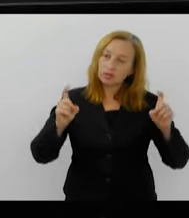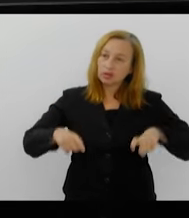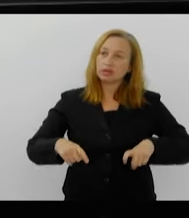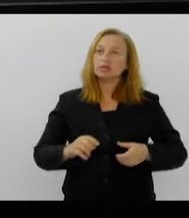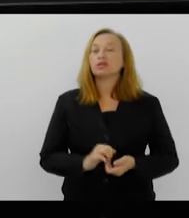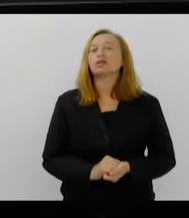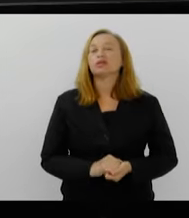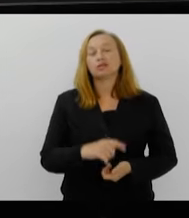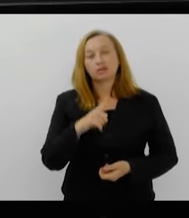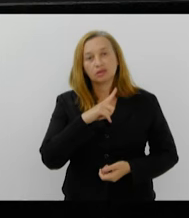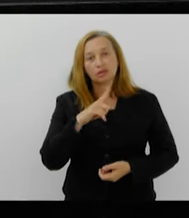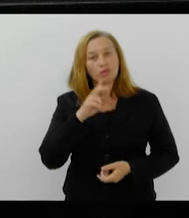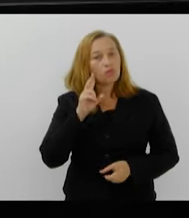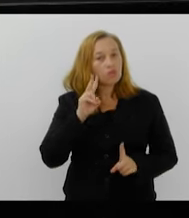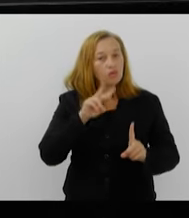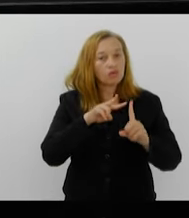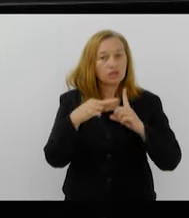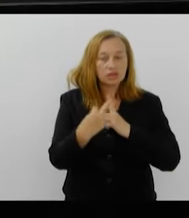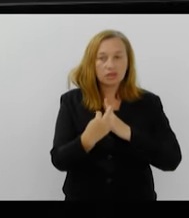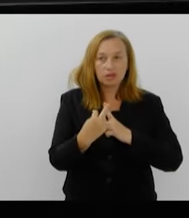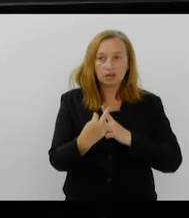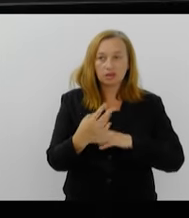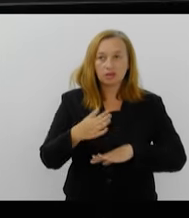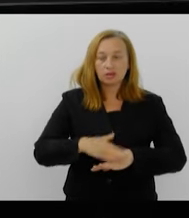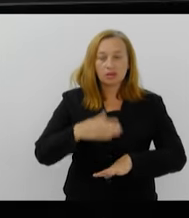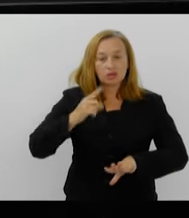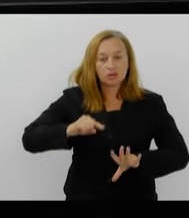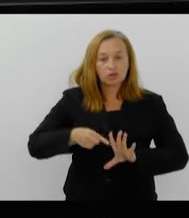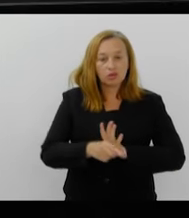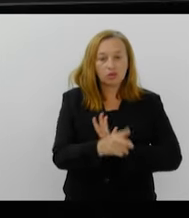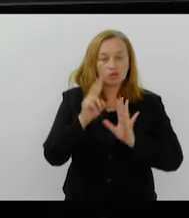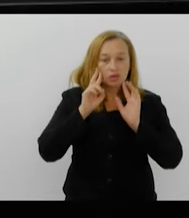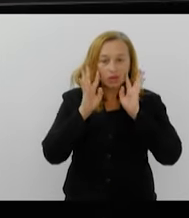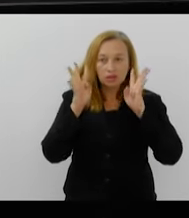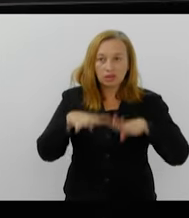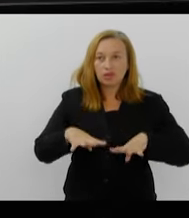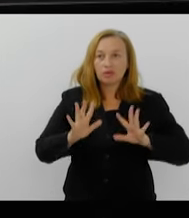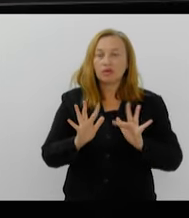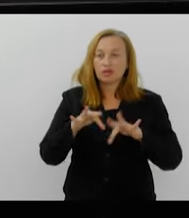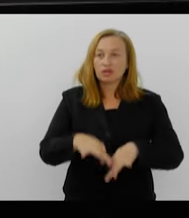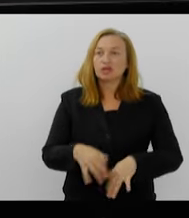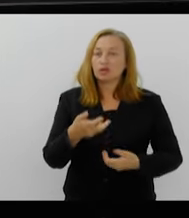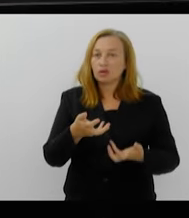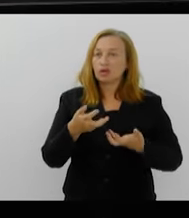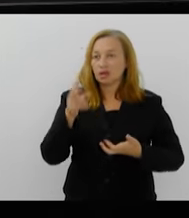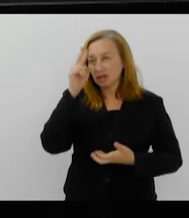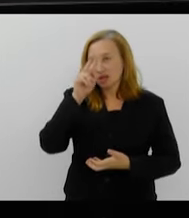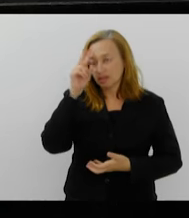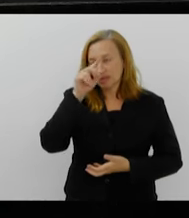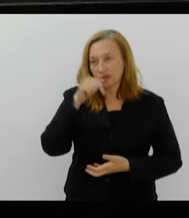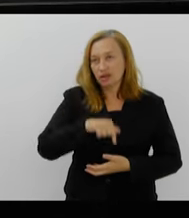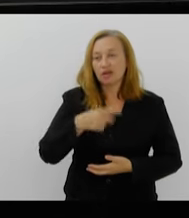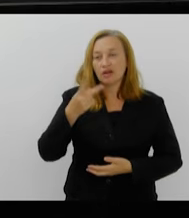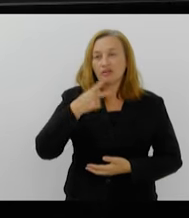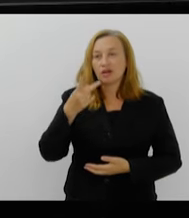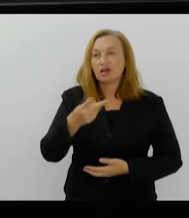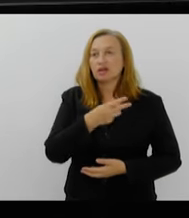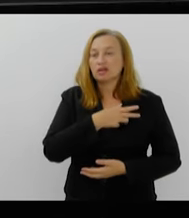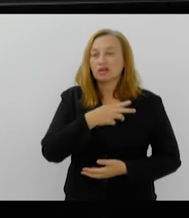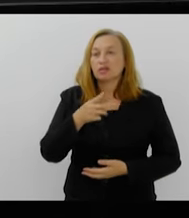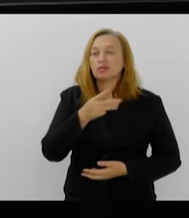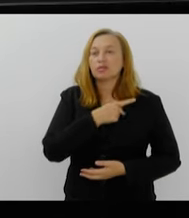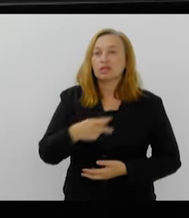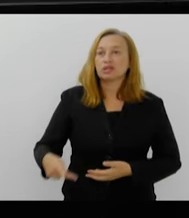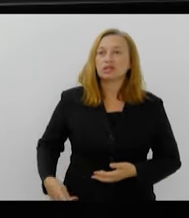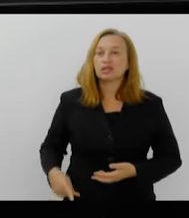nós temos olhado com um olhar de profunda atenção. Para terminar, eu queria lembrar aqui a fala do presidente da